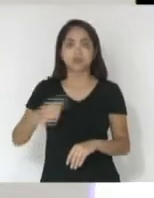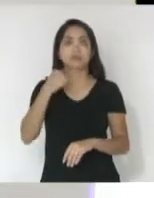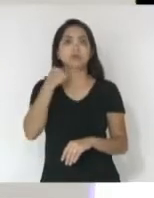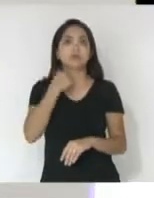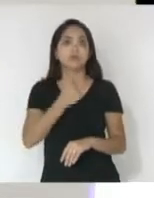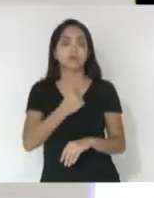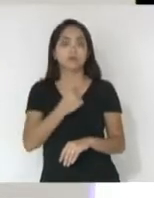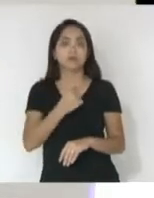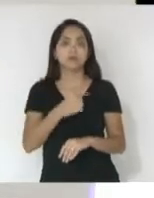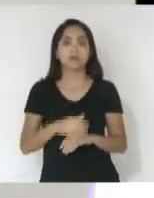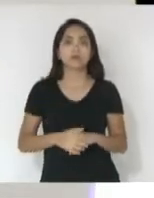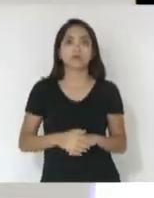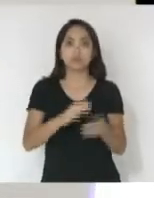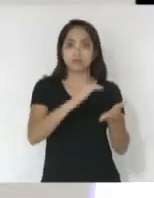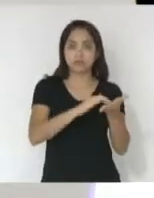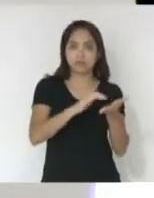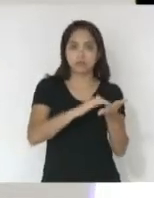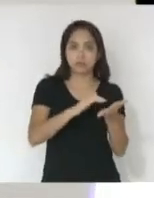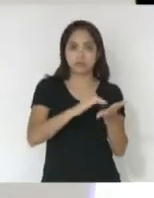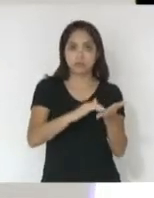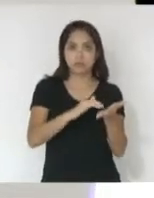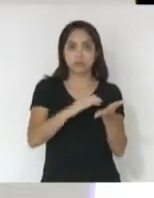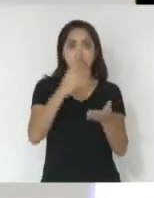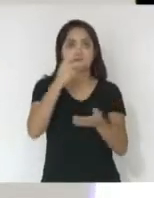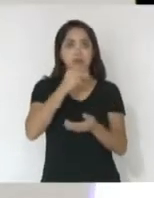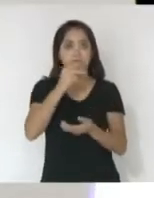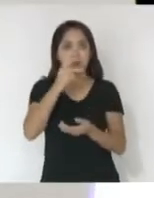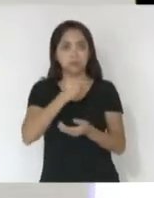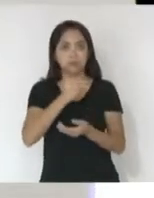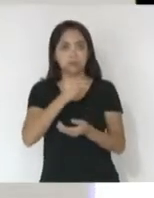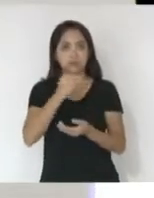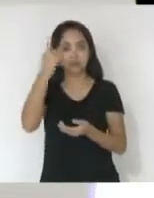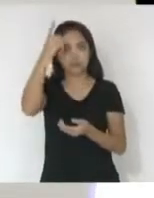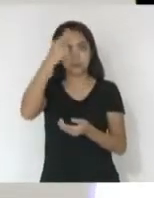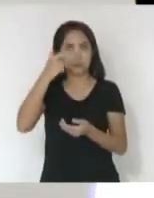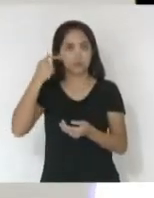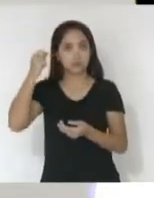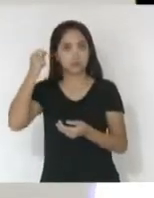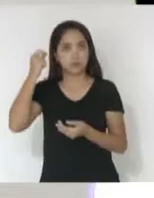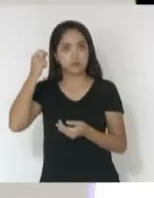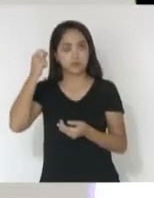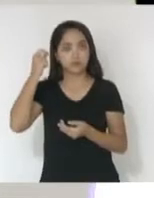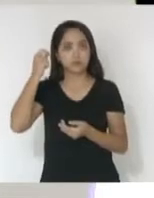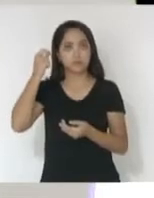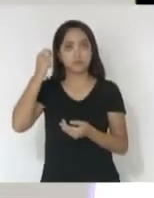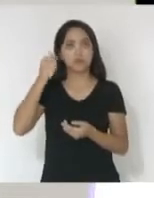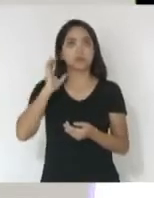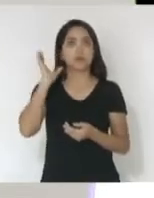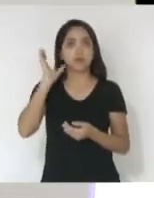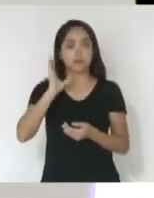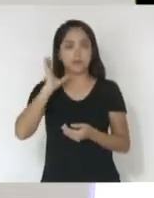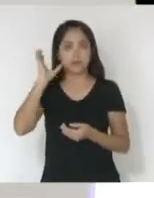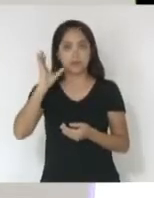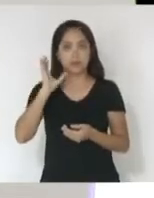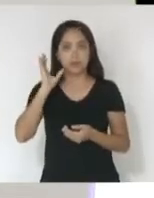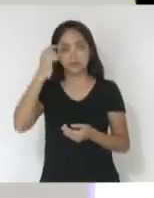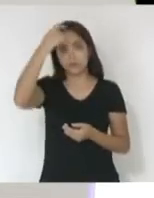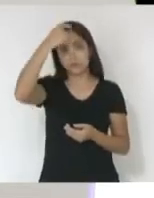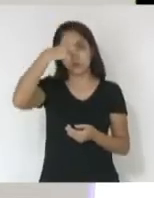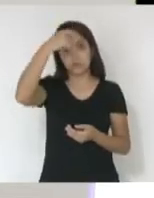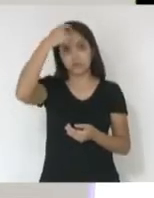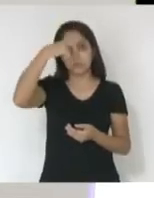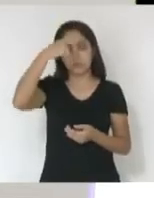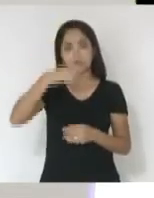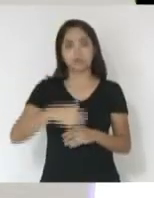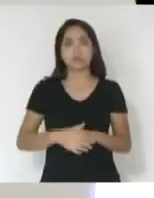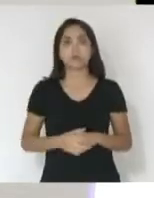Silvio Drevik. Secretarias, deputado Kennedy Nunes, Dirce Adeixait, Ana Paula Lima, Maurício